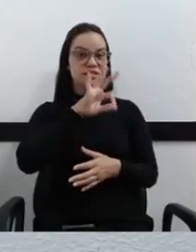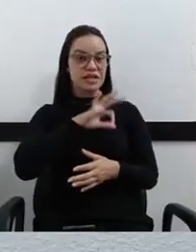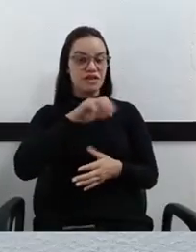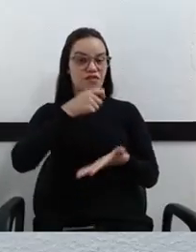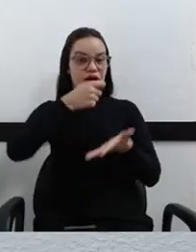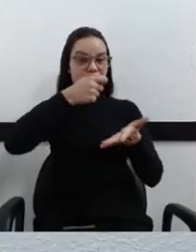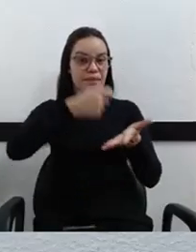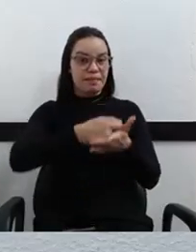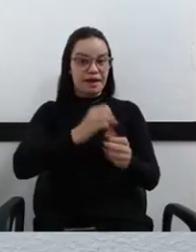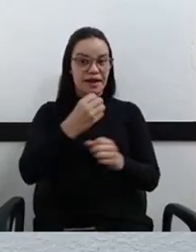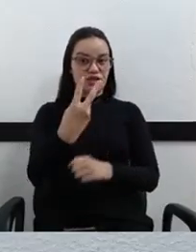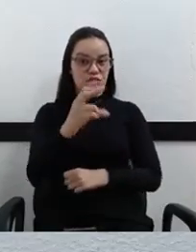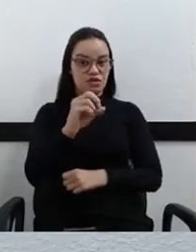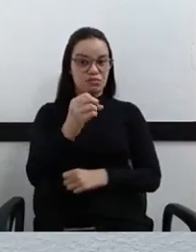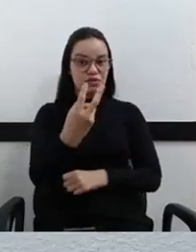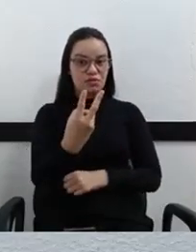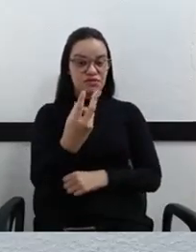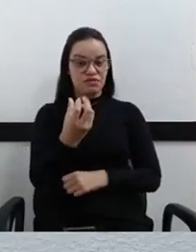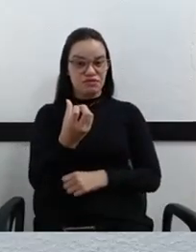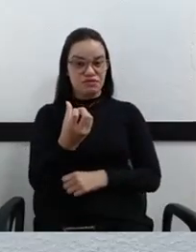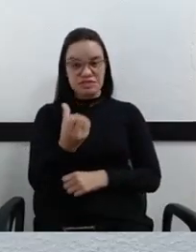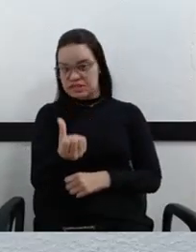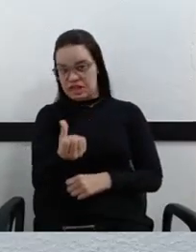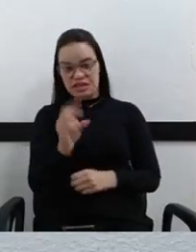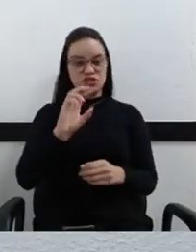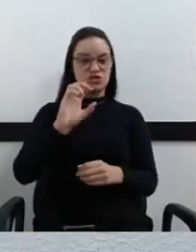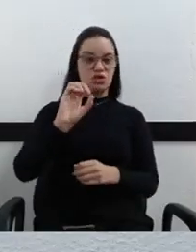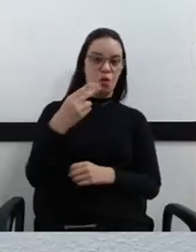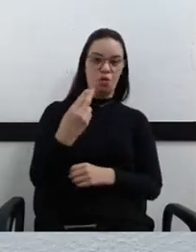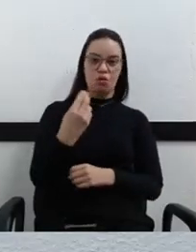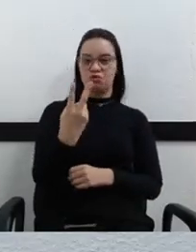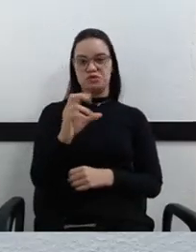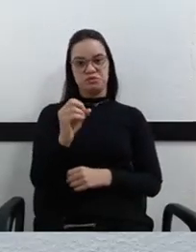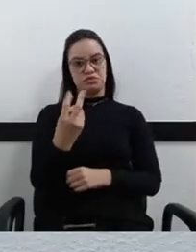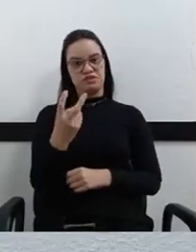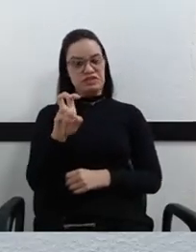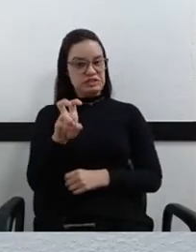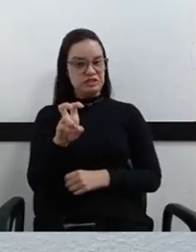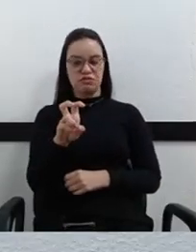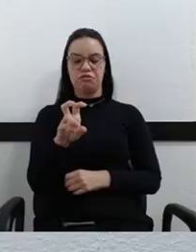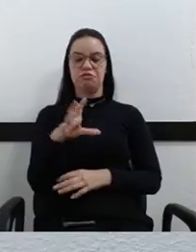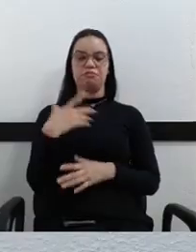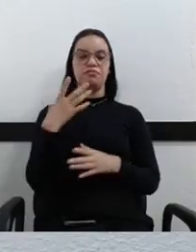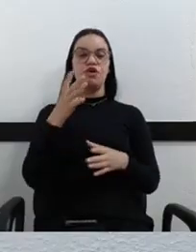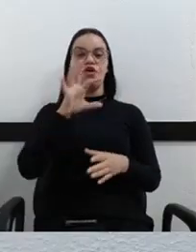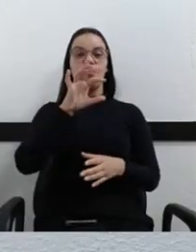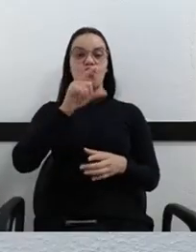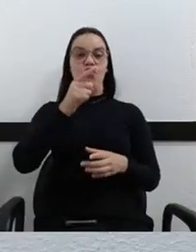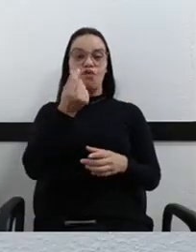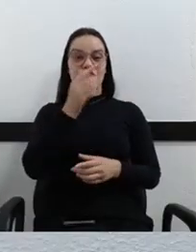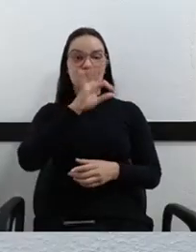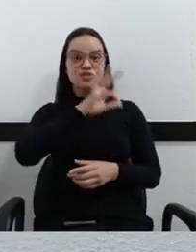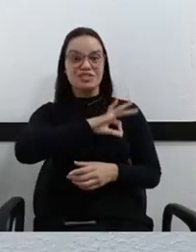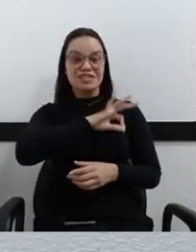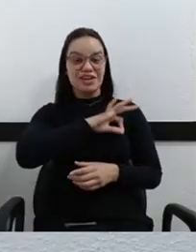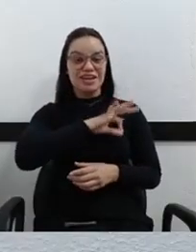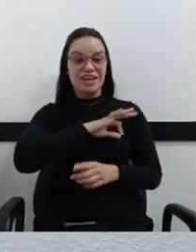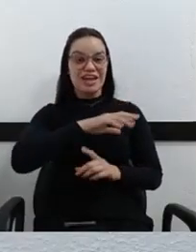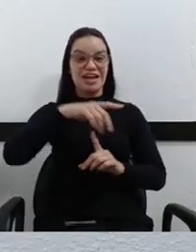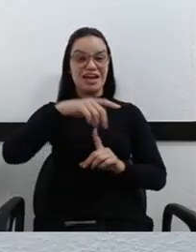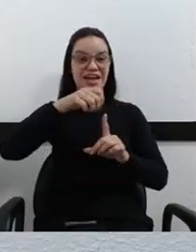em 2025, em 2026, em 2027, o valor do salário será o valor de dezembro